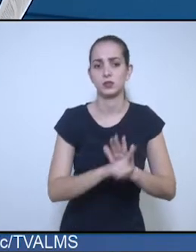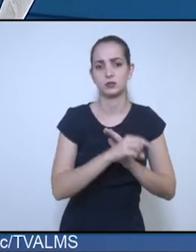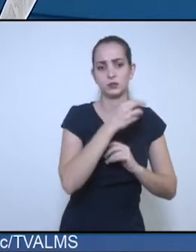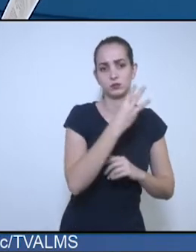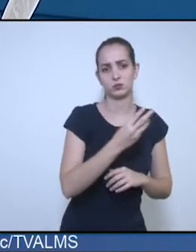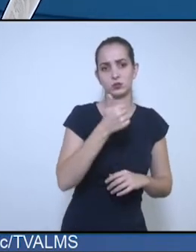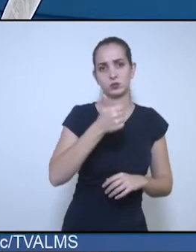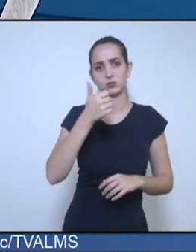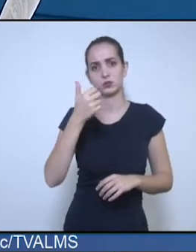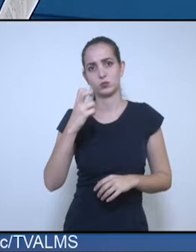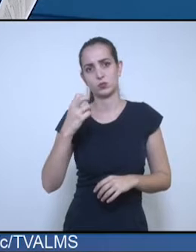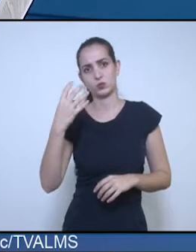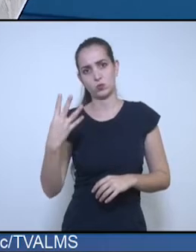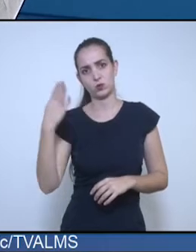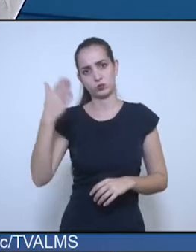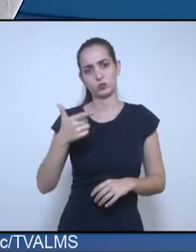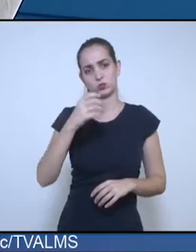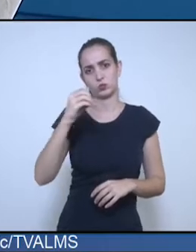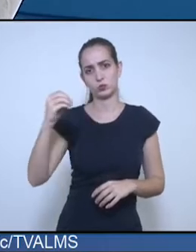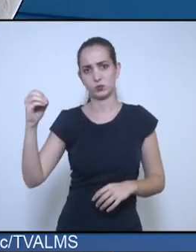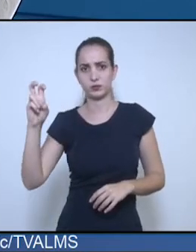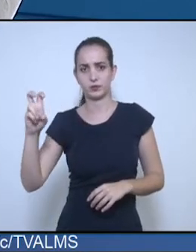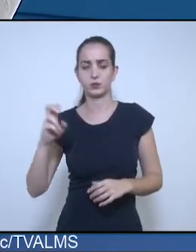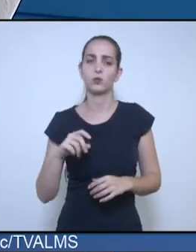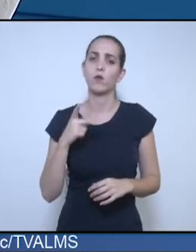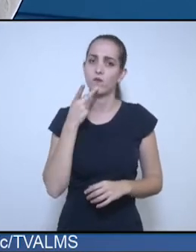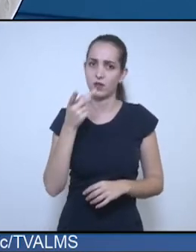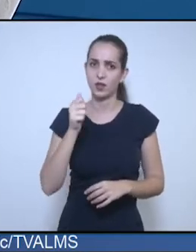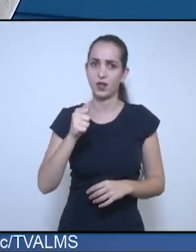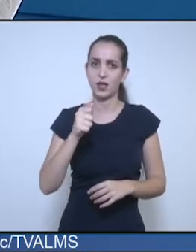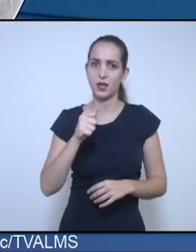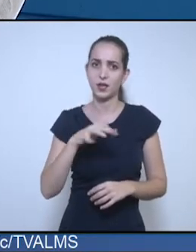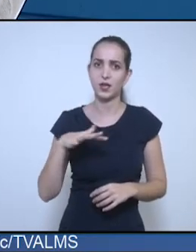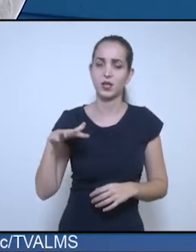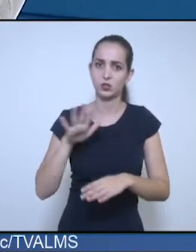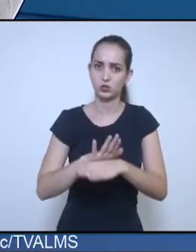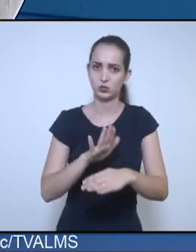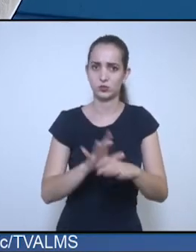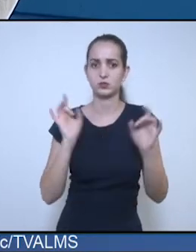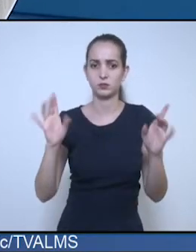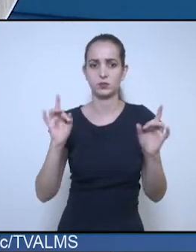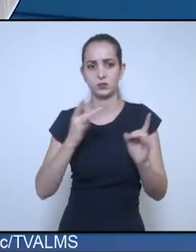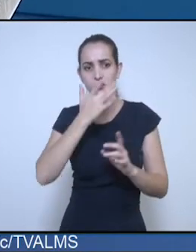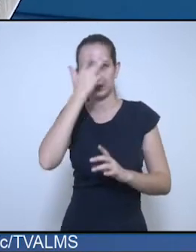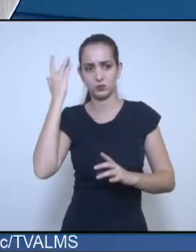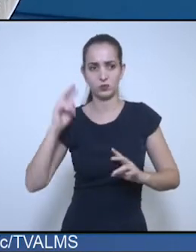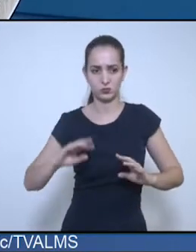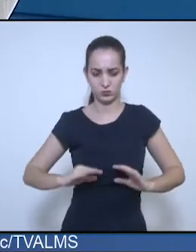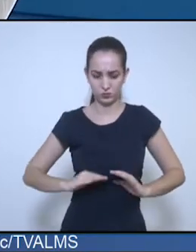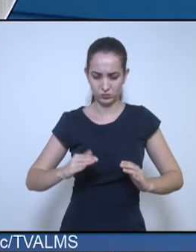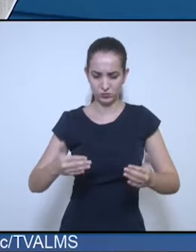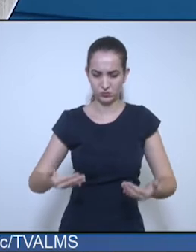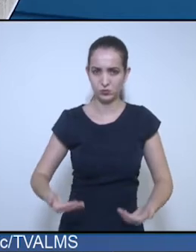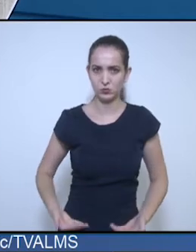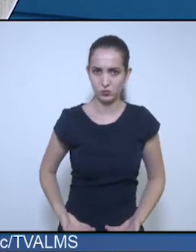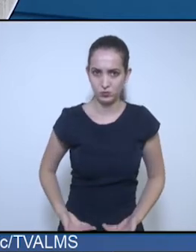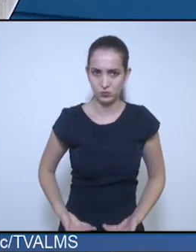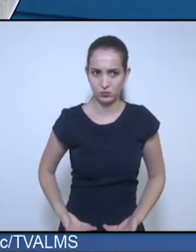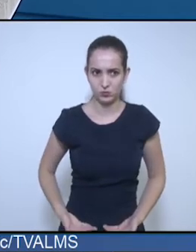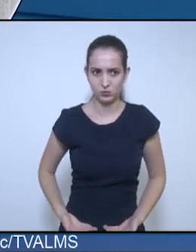de 2005, dispõe sobre assistência especial às parturientes cujos filhos recém-nascidos